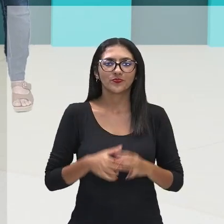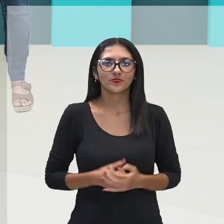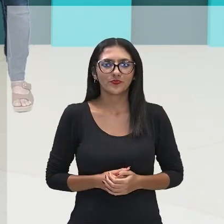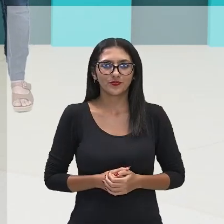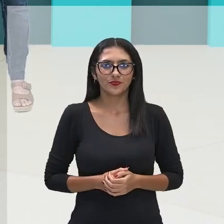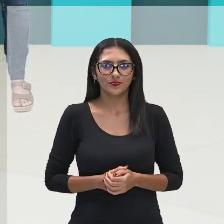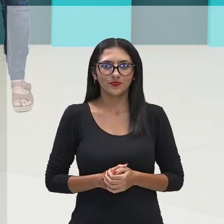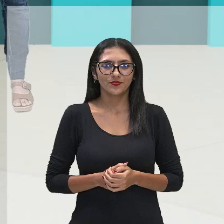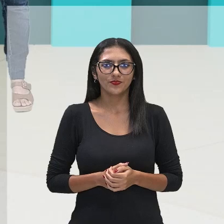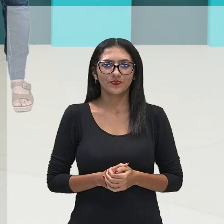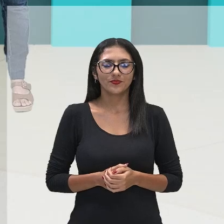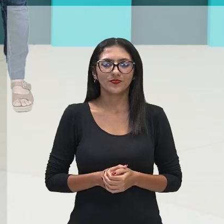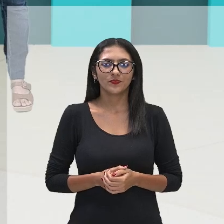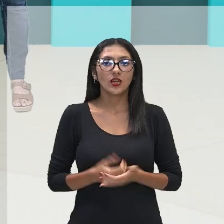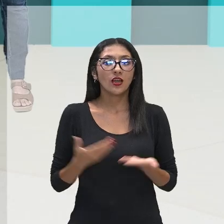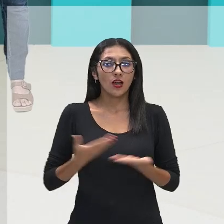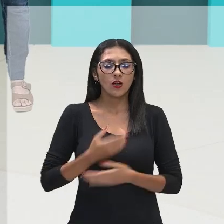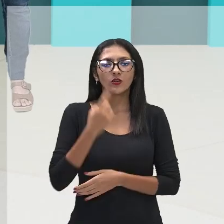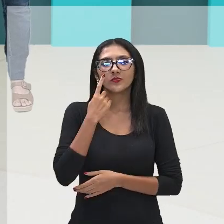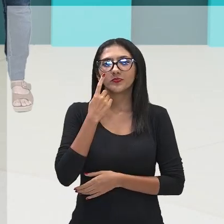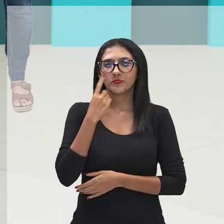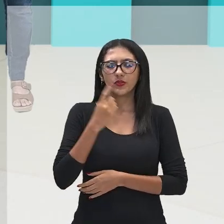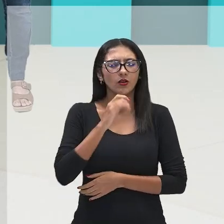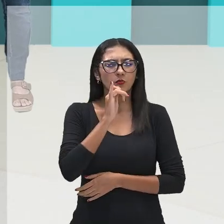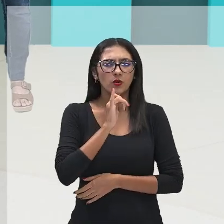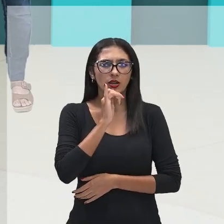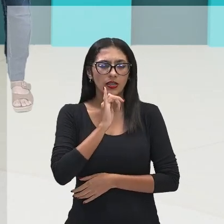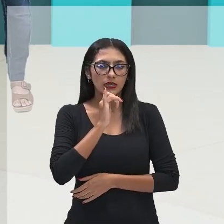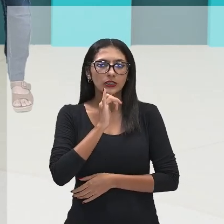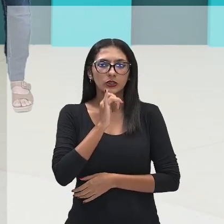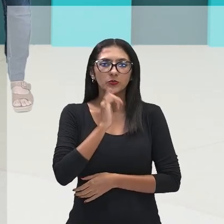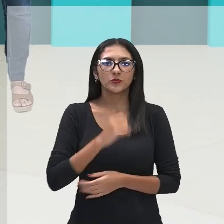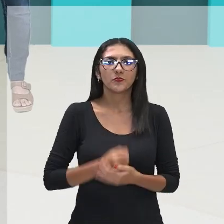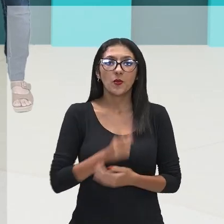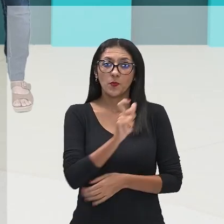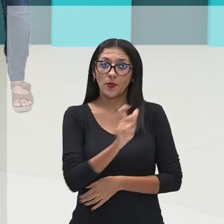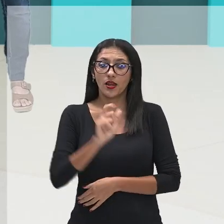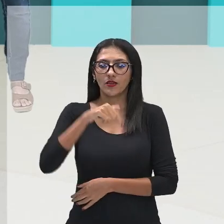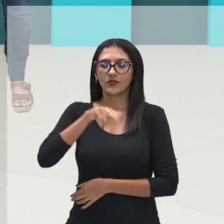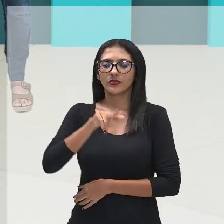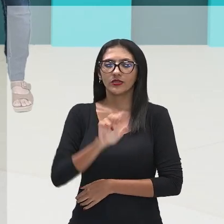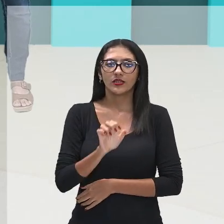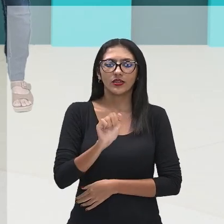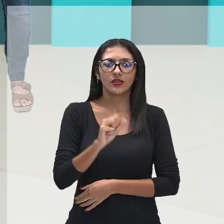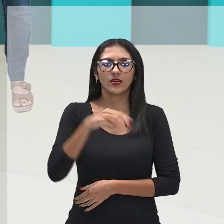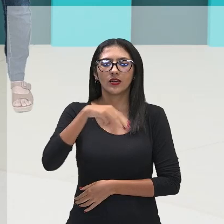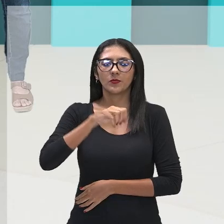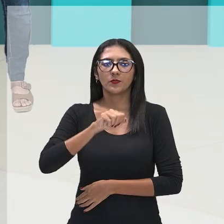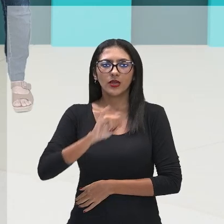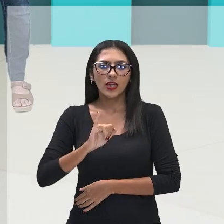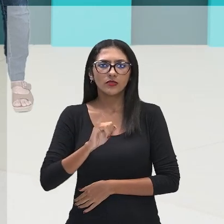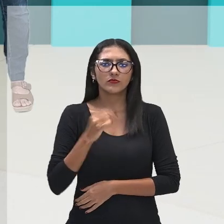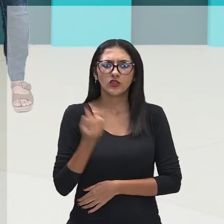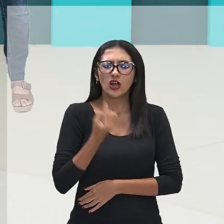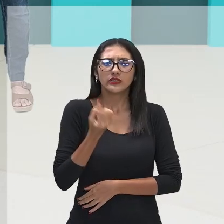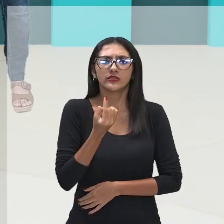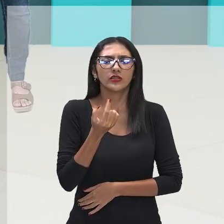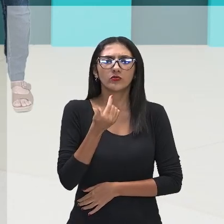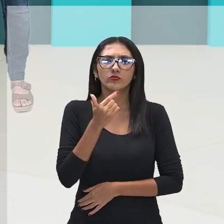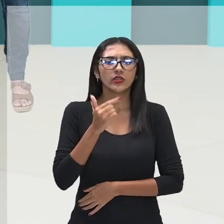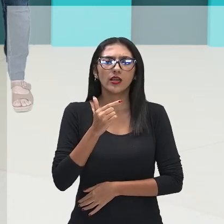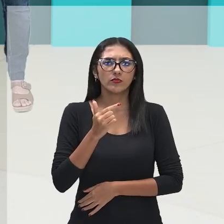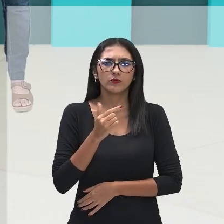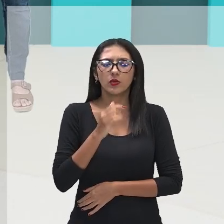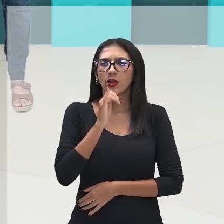vamos verificar que, por exemplo, a expressão que amei sozinha não tem sentido, percebe? Se eu chego e falo